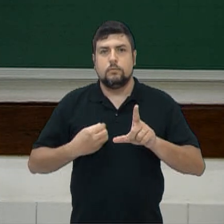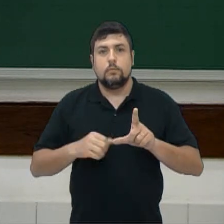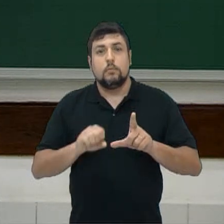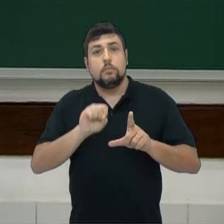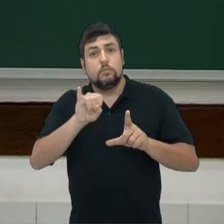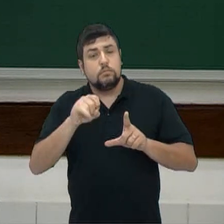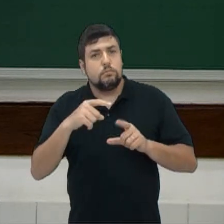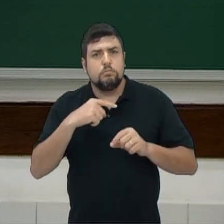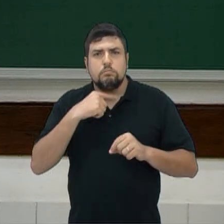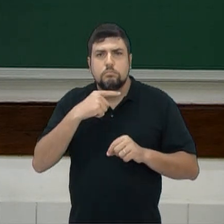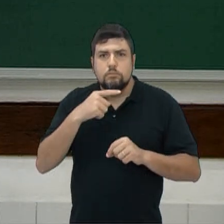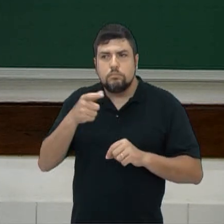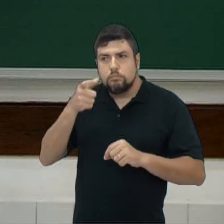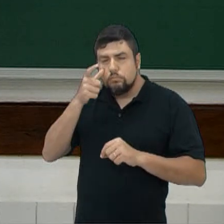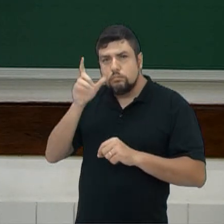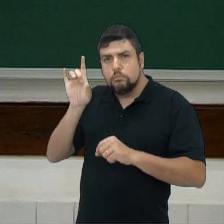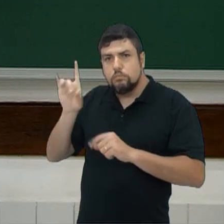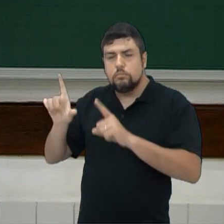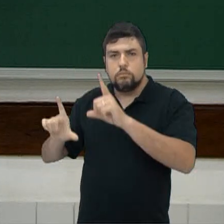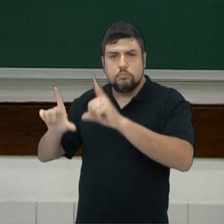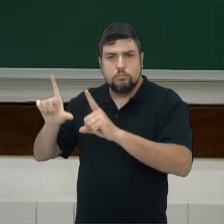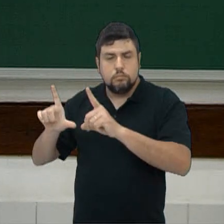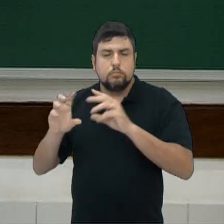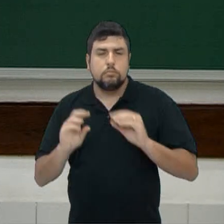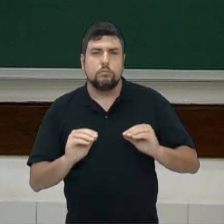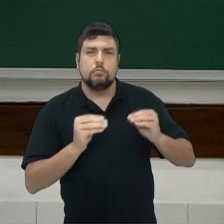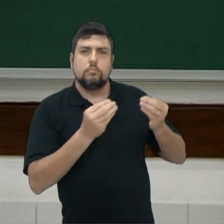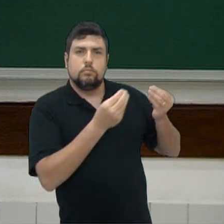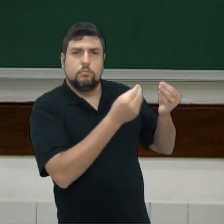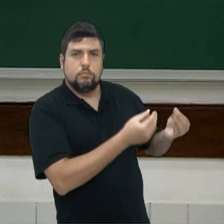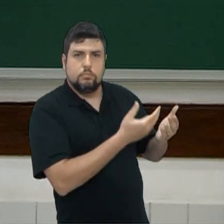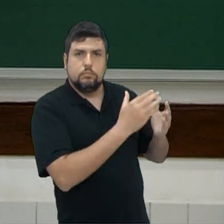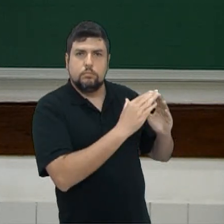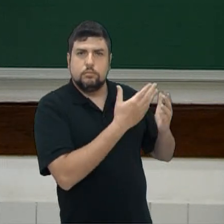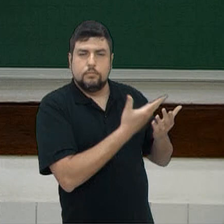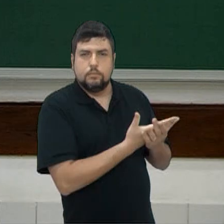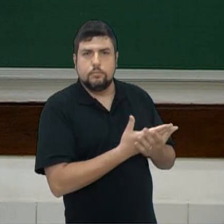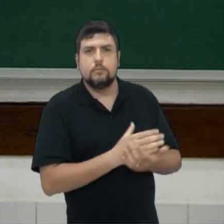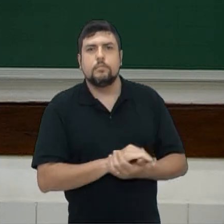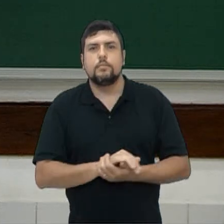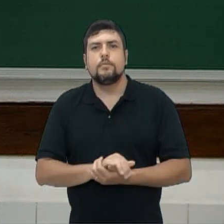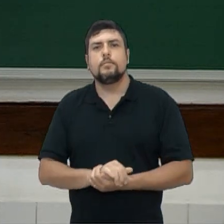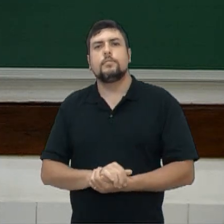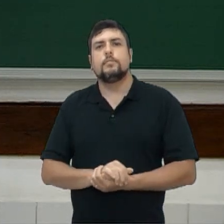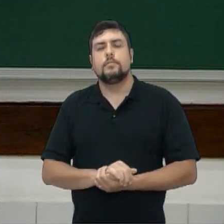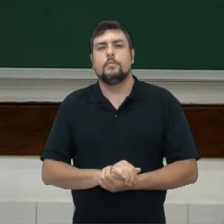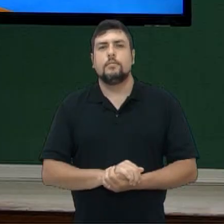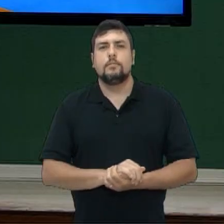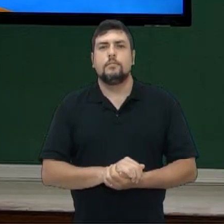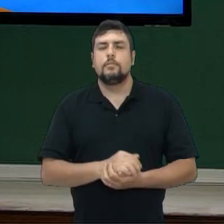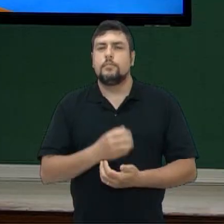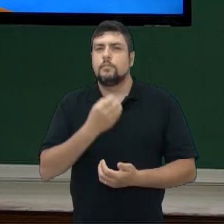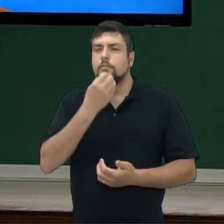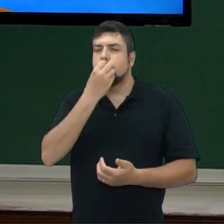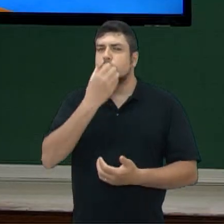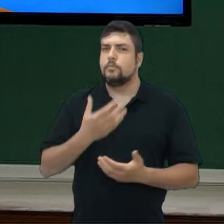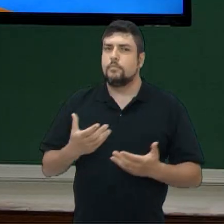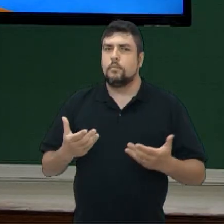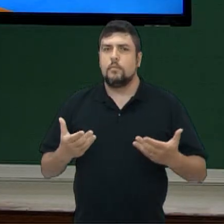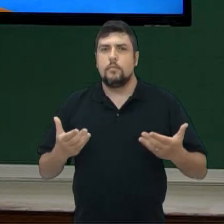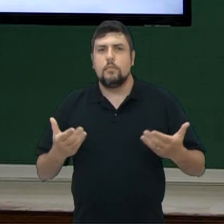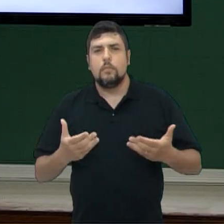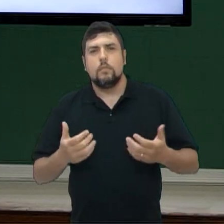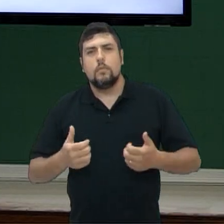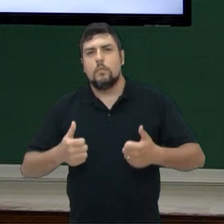acessar o Classroom, pode entregar no colégio também. Muito bem. Hoje nós estamos aqui para falar